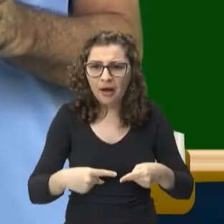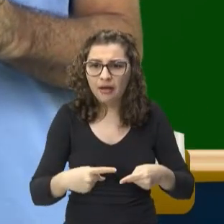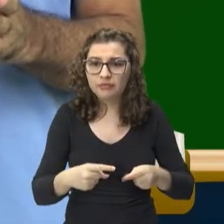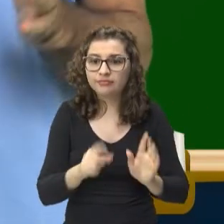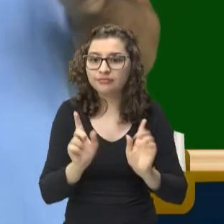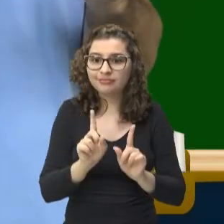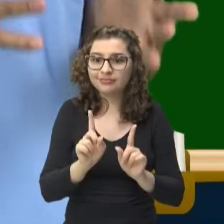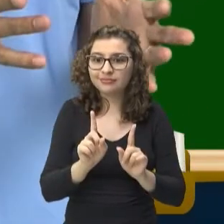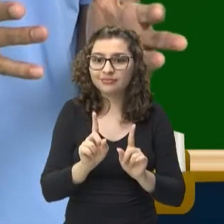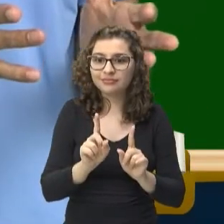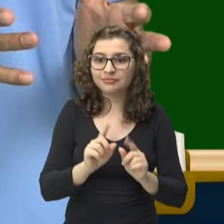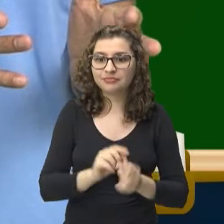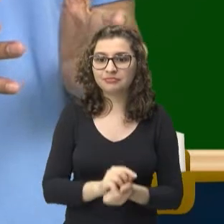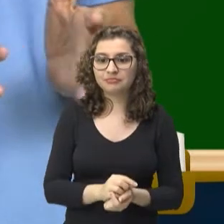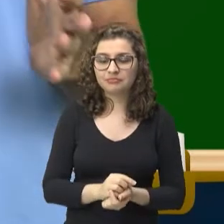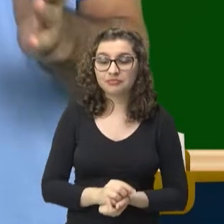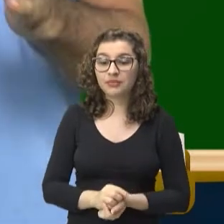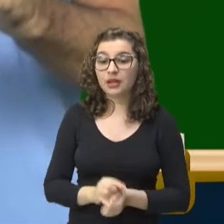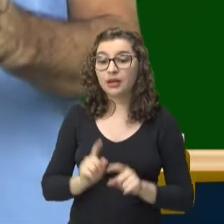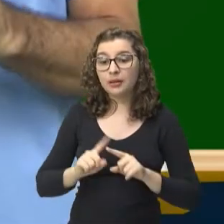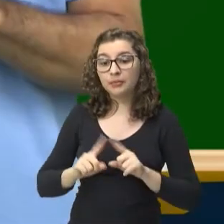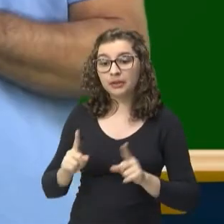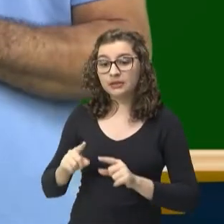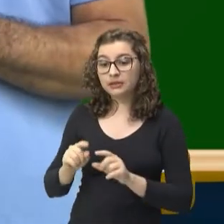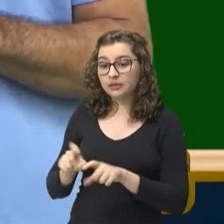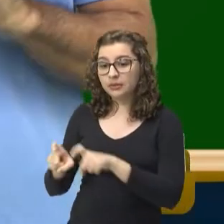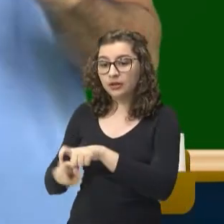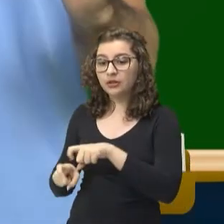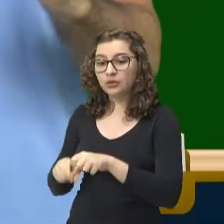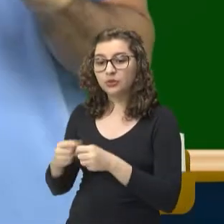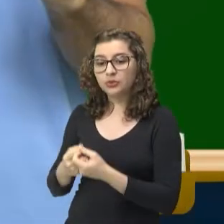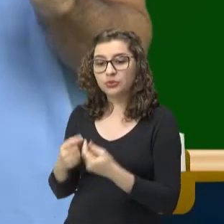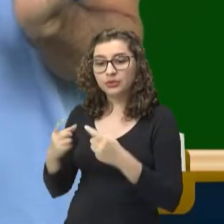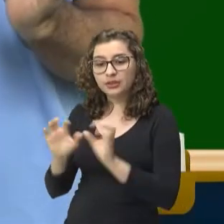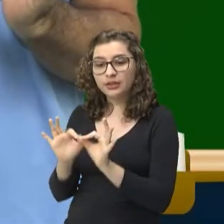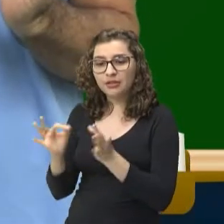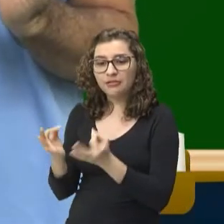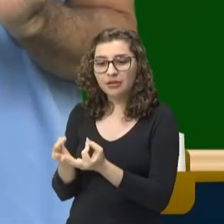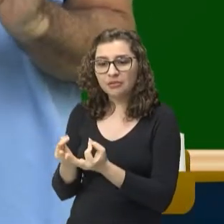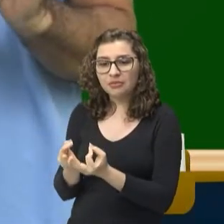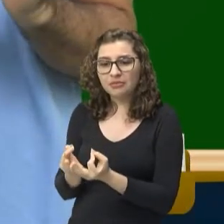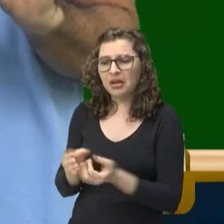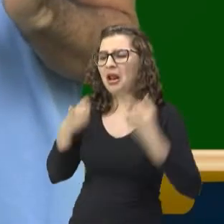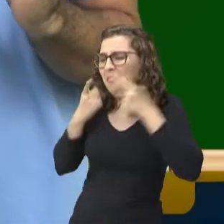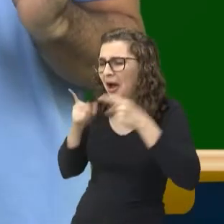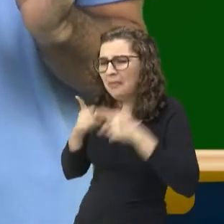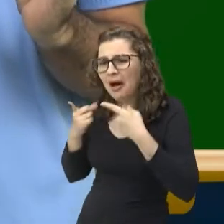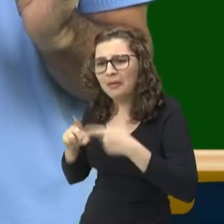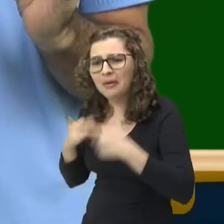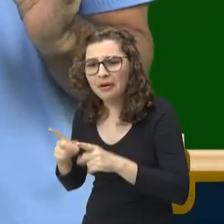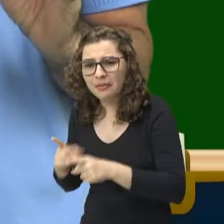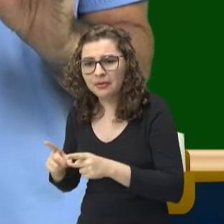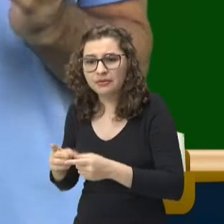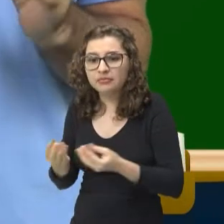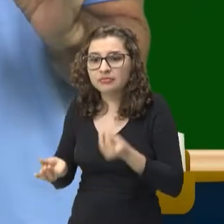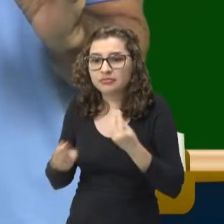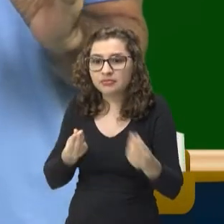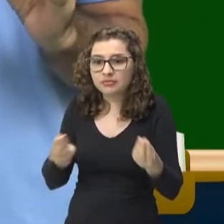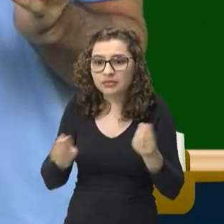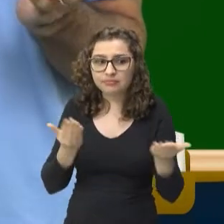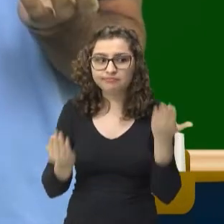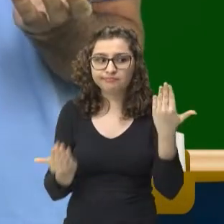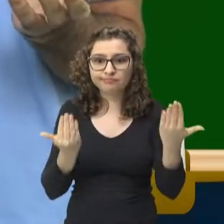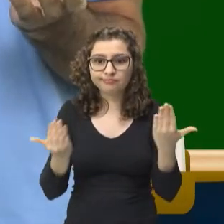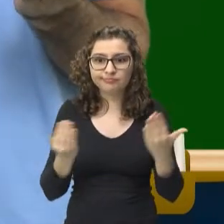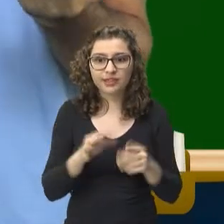destina dinheiro para a agricultura familiar, tem gente que reclama. Então, por isso que há conflitos, né? Há conflito na sociedade, porque a sociedade